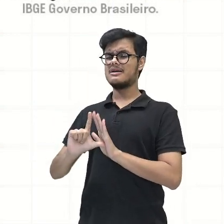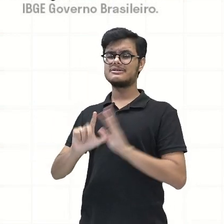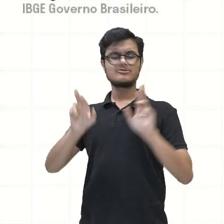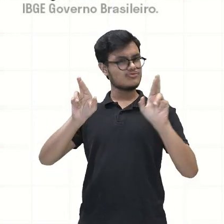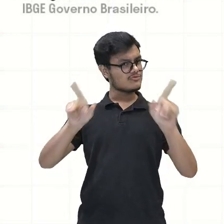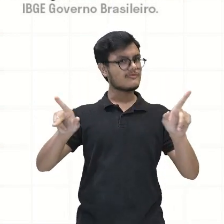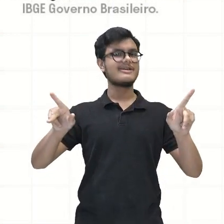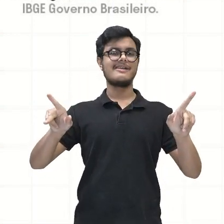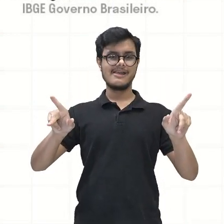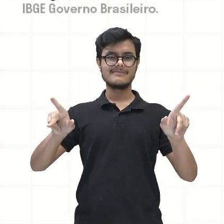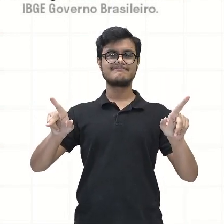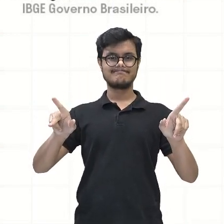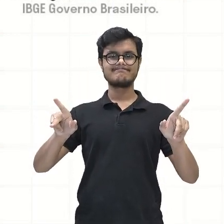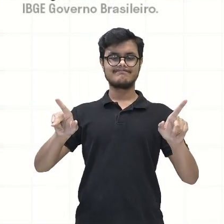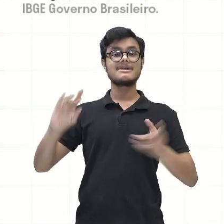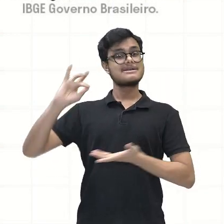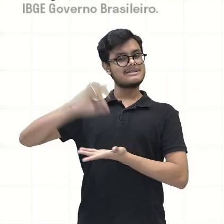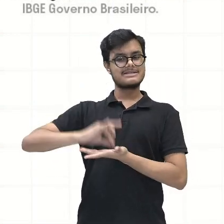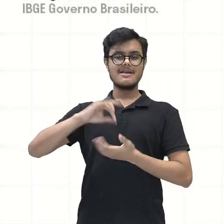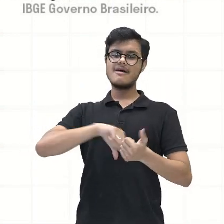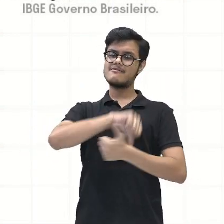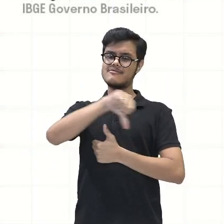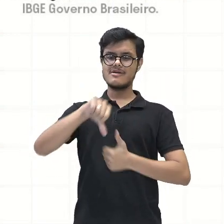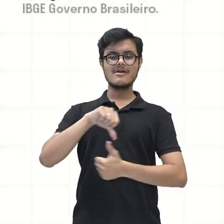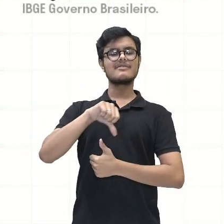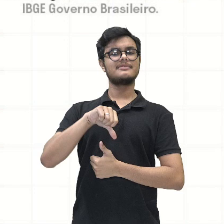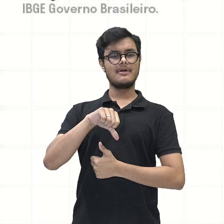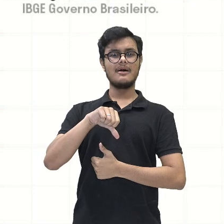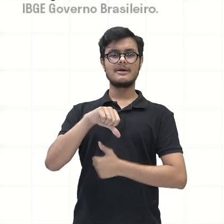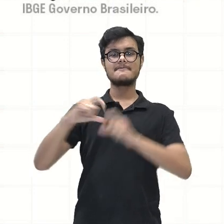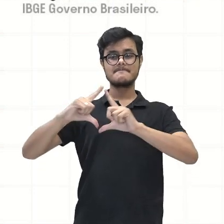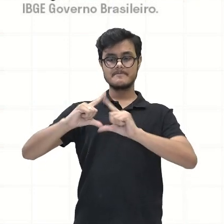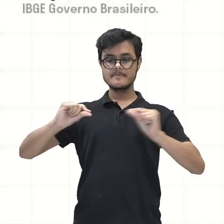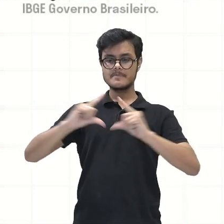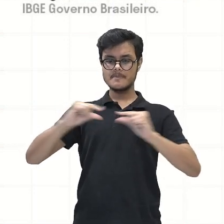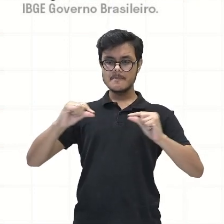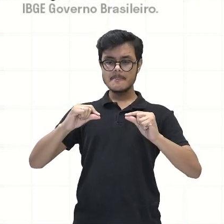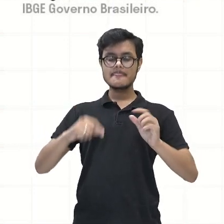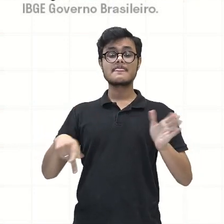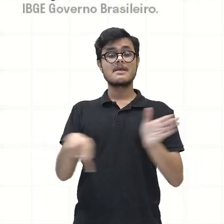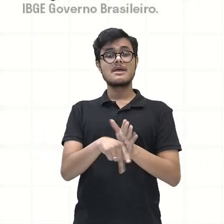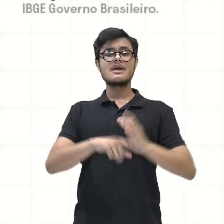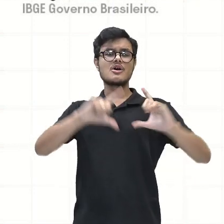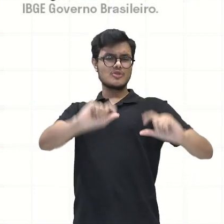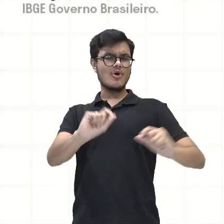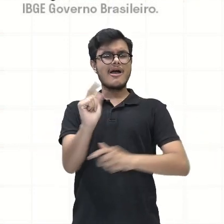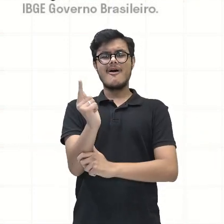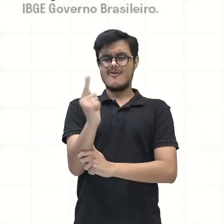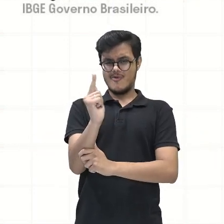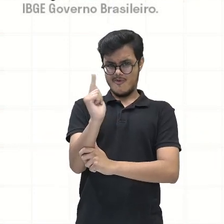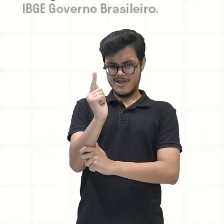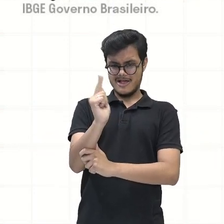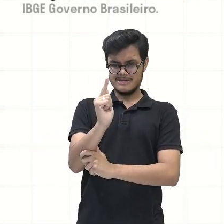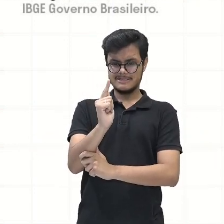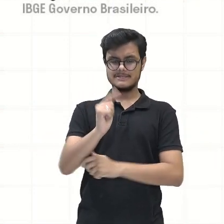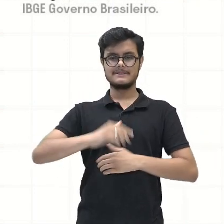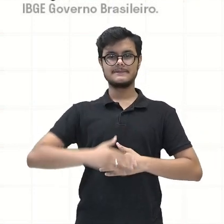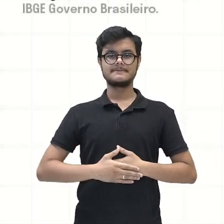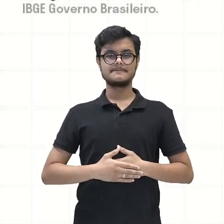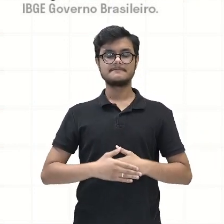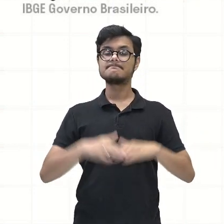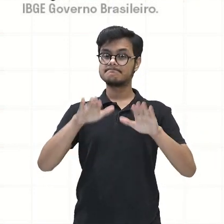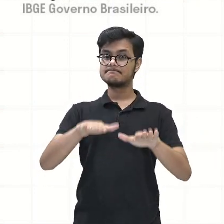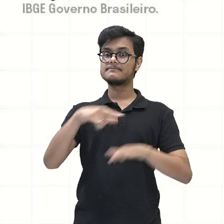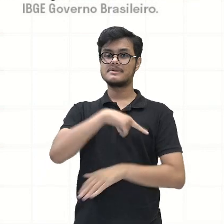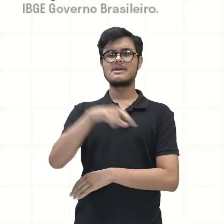também observar aí a mudança do Distrito Federal ali para Goiás, tá bom? Nessa configuração que